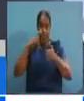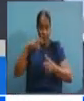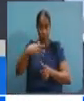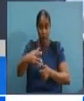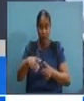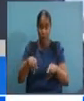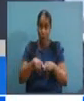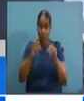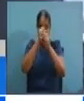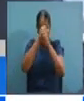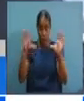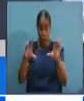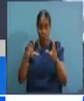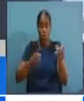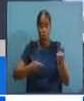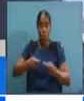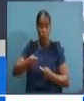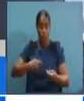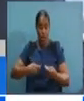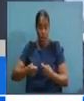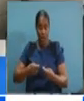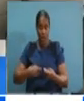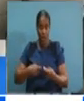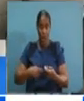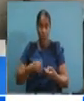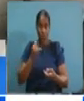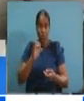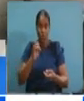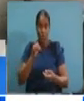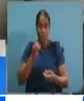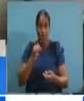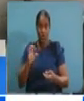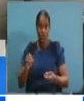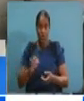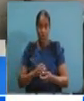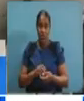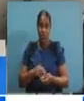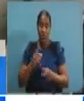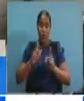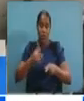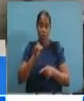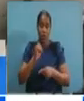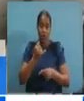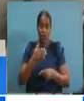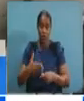conclusão do mercado do estádio do coco em 2020 ou inícios de 2021